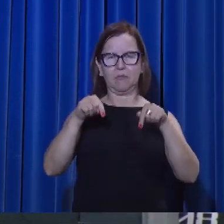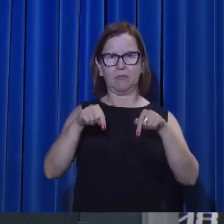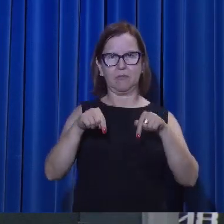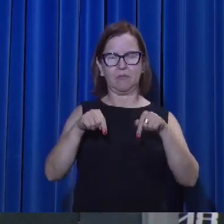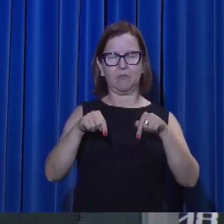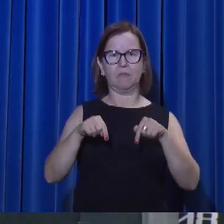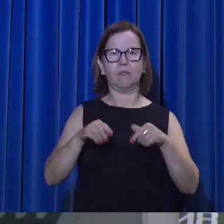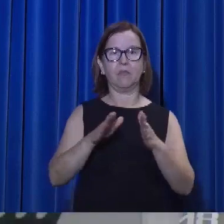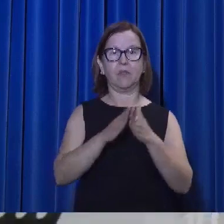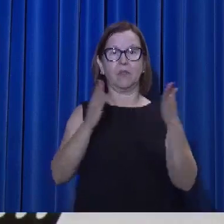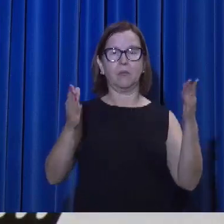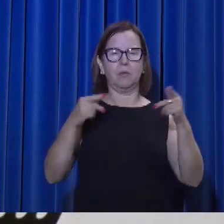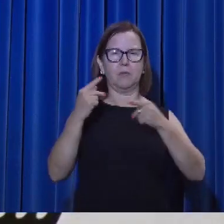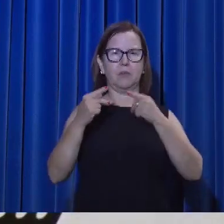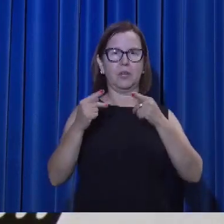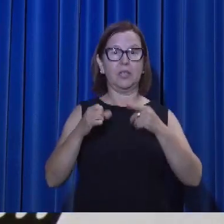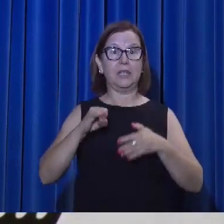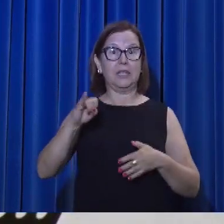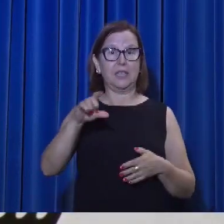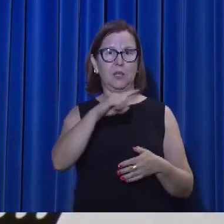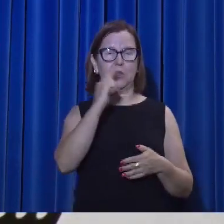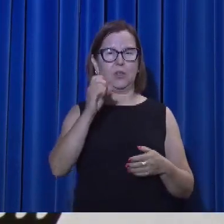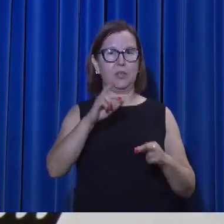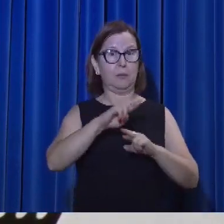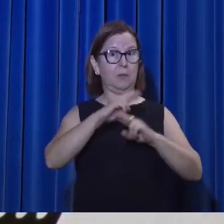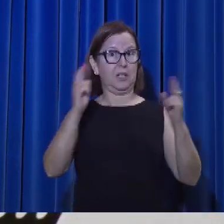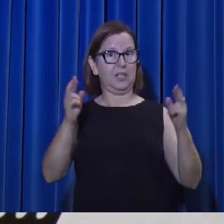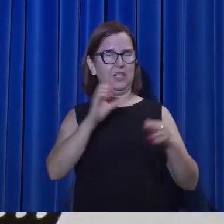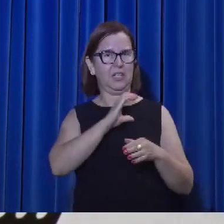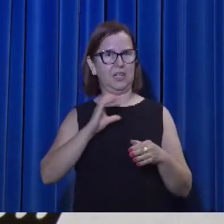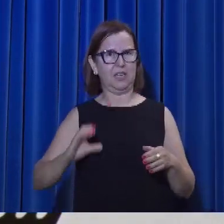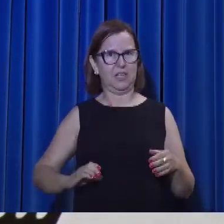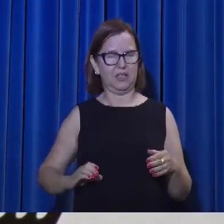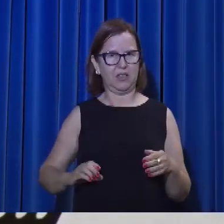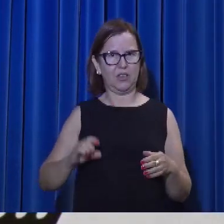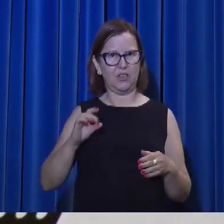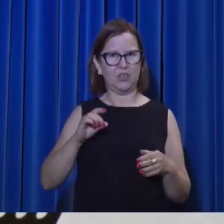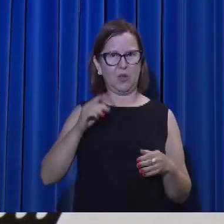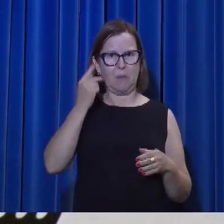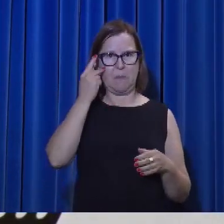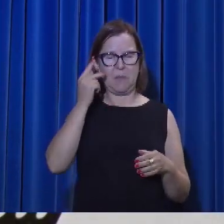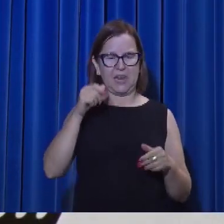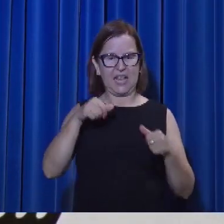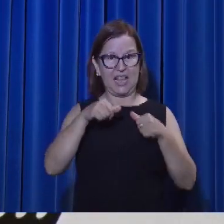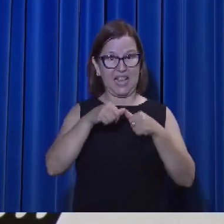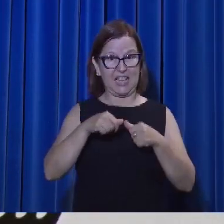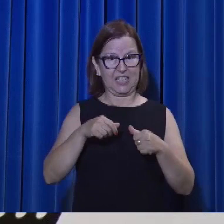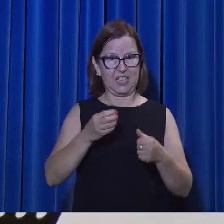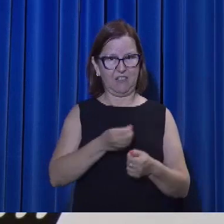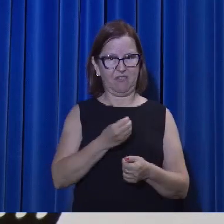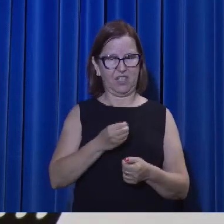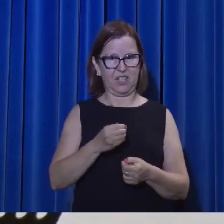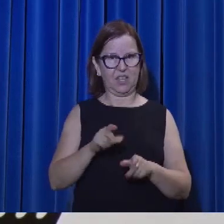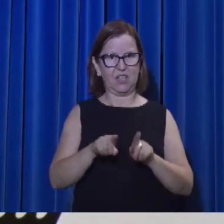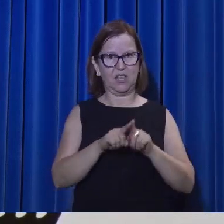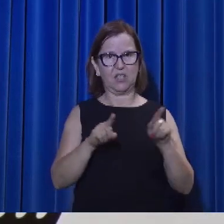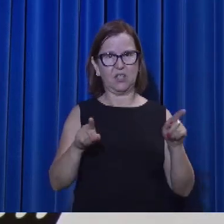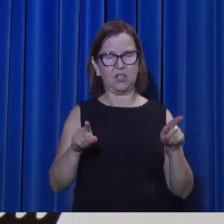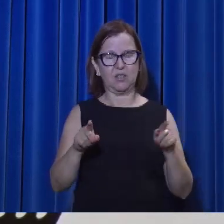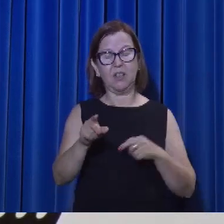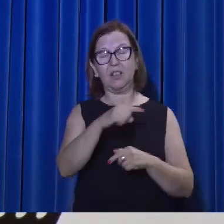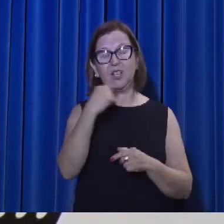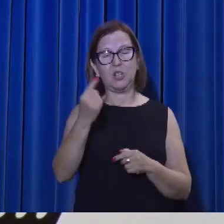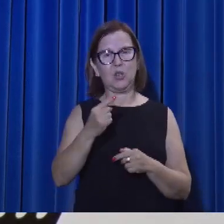A Bíblia diz, meus irmãos, que se a nossa esperança em Cristo se limita apenas a esta vida, nós somos os mais infelizes